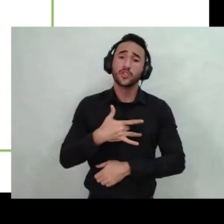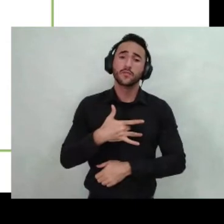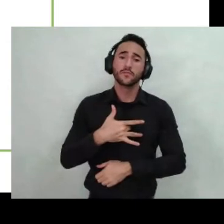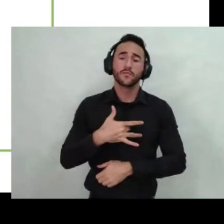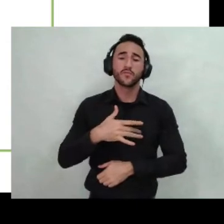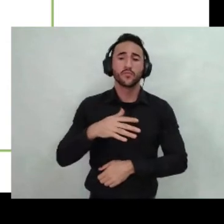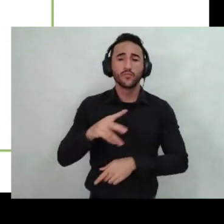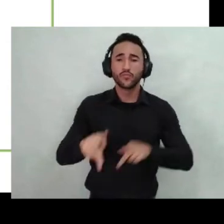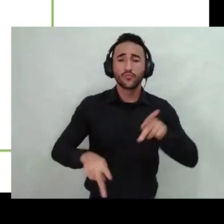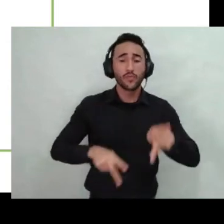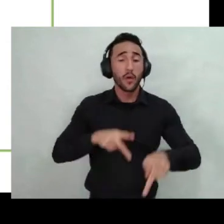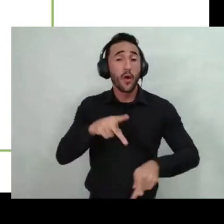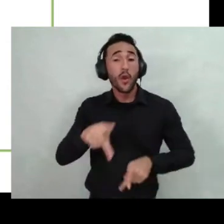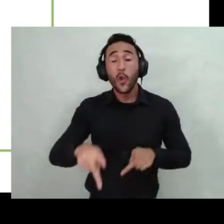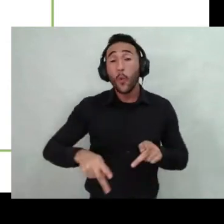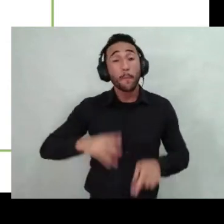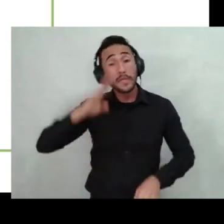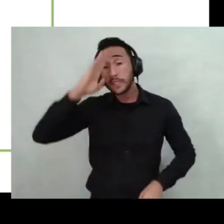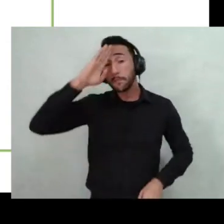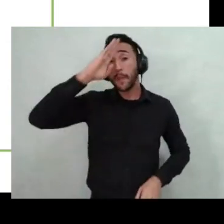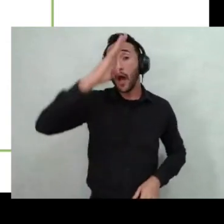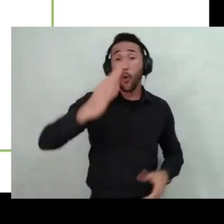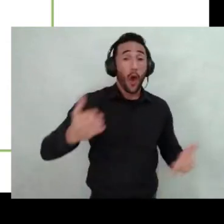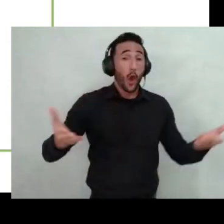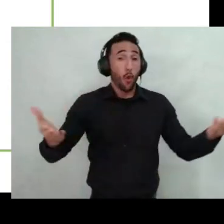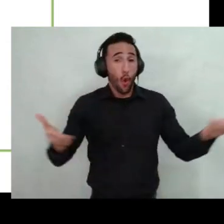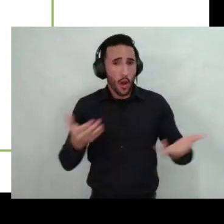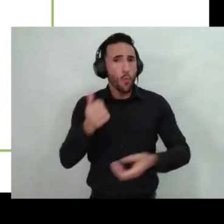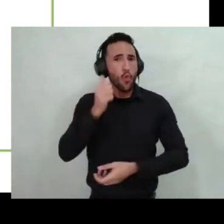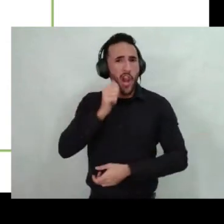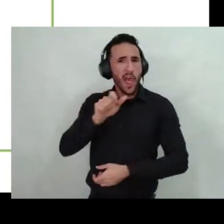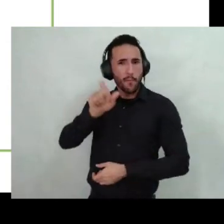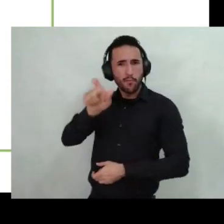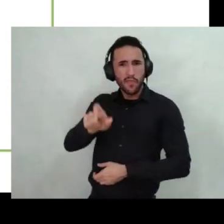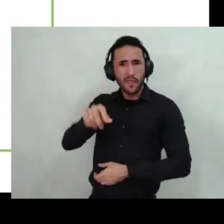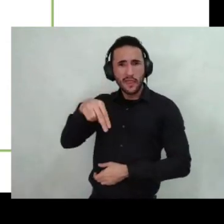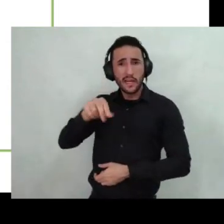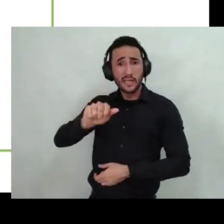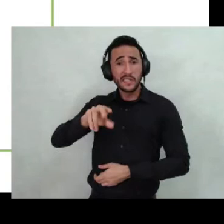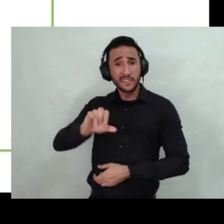ouro, neste caso, e a professora Nancy destacou muito bem, é a